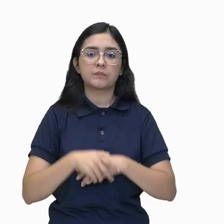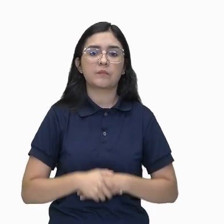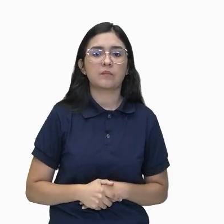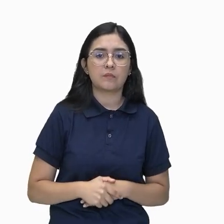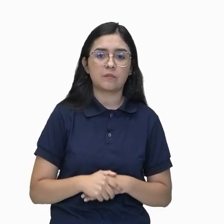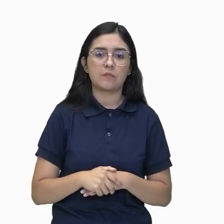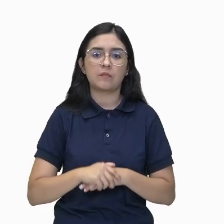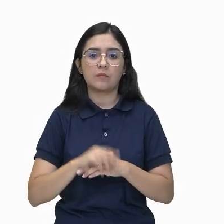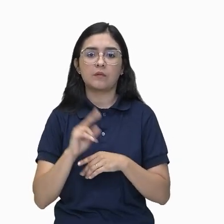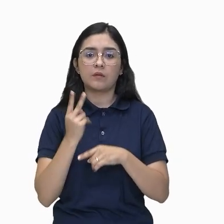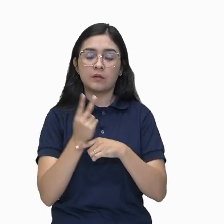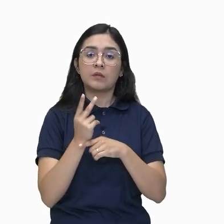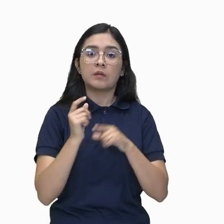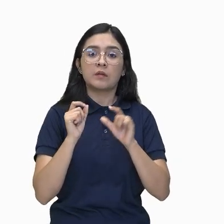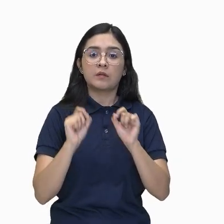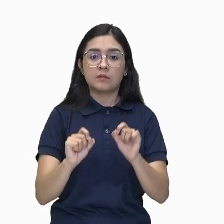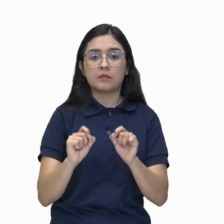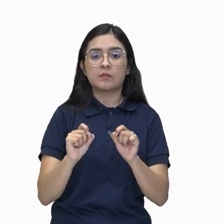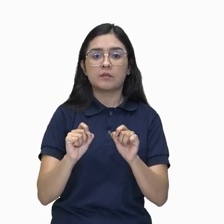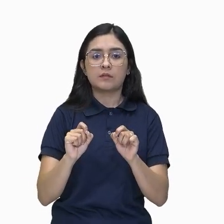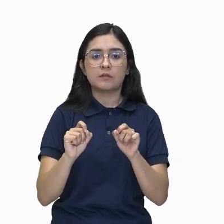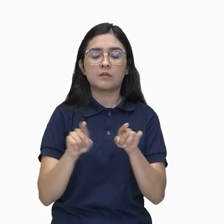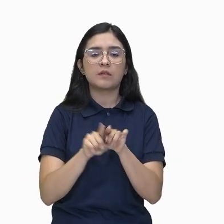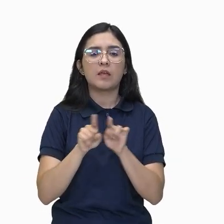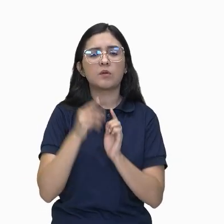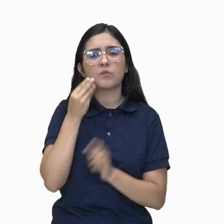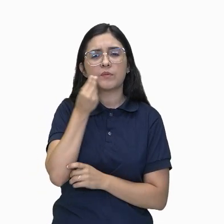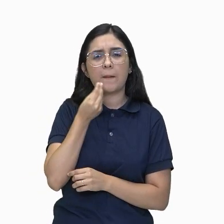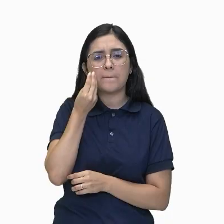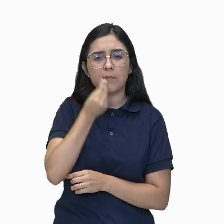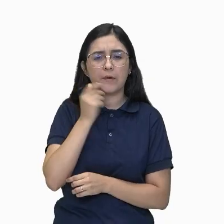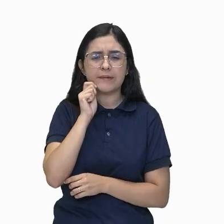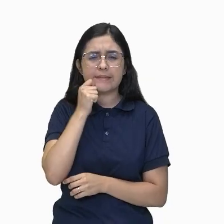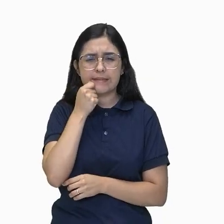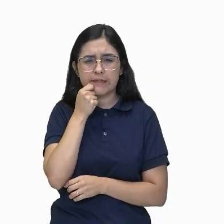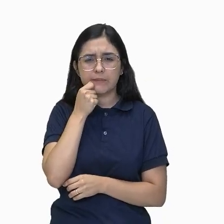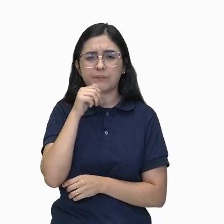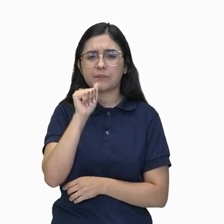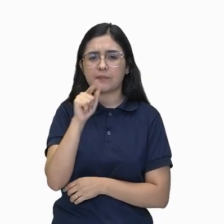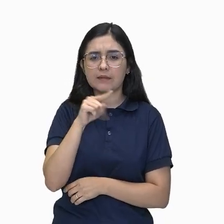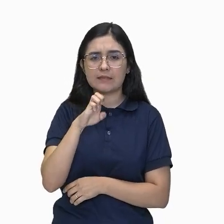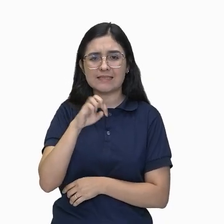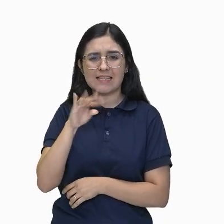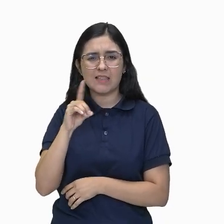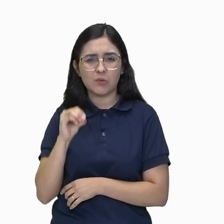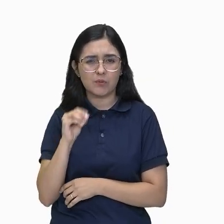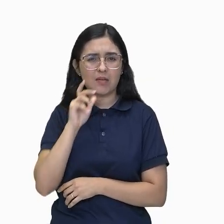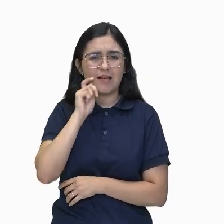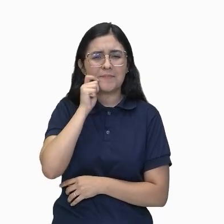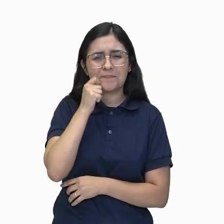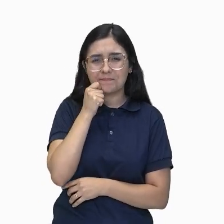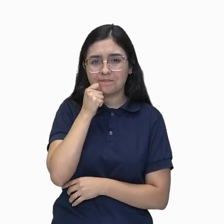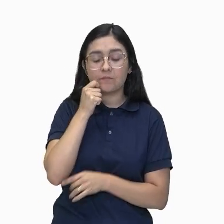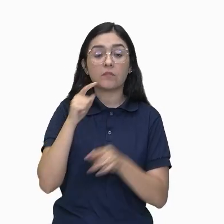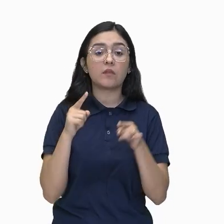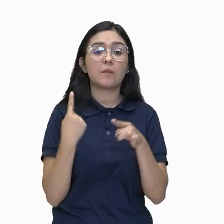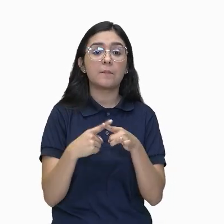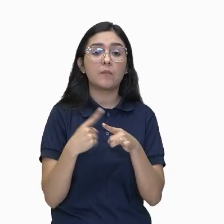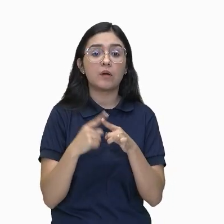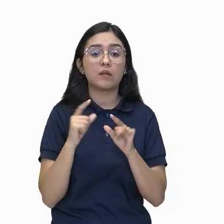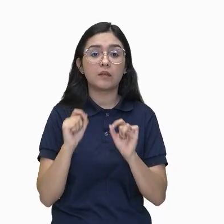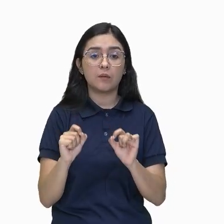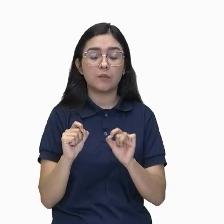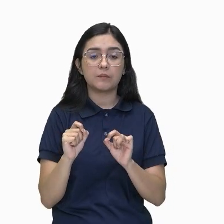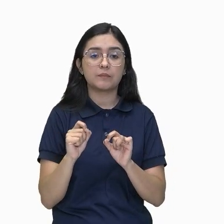Além disso, os ácidos têm sabor azedo. Então, toda substância, né, que tem um sabor azedo é porque tem